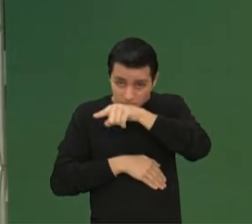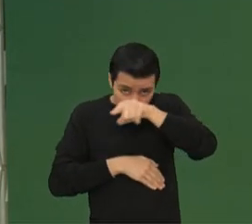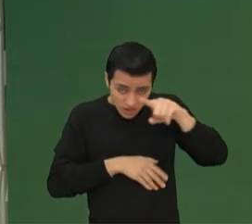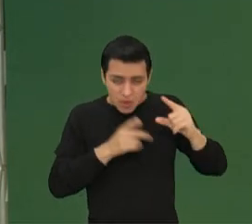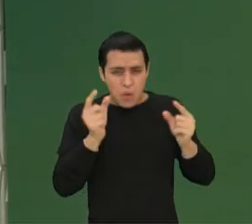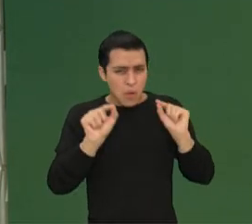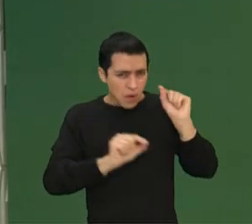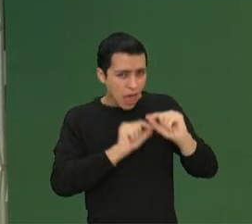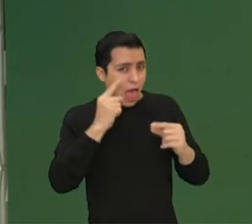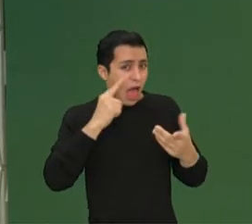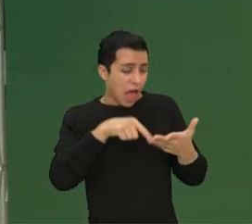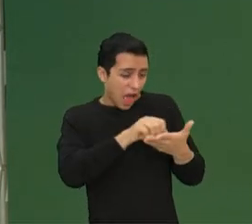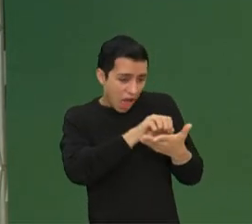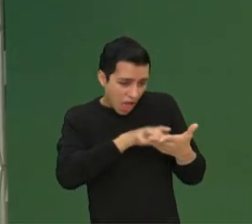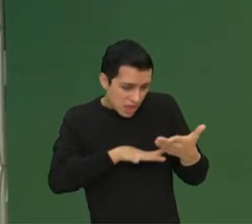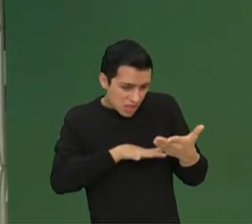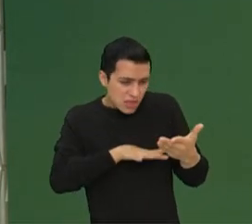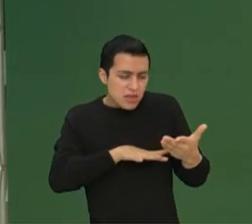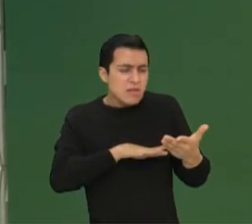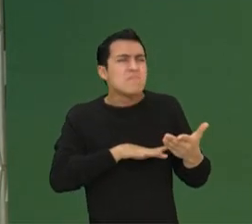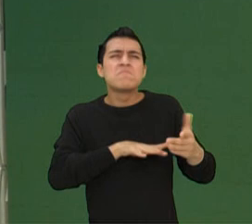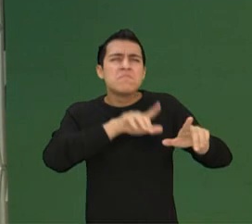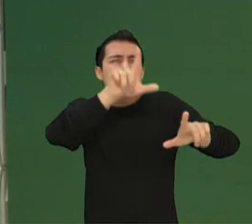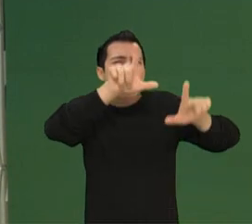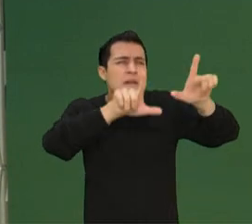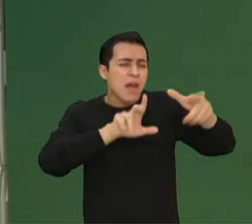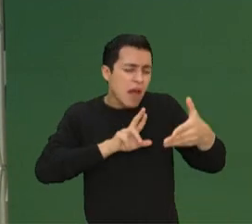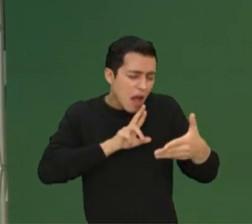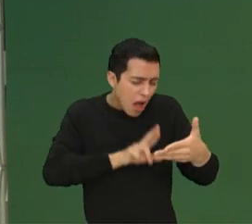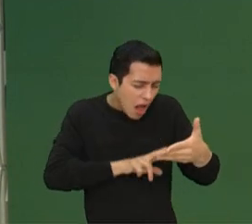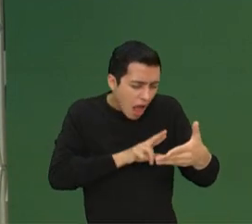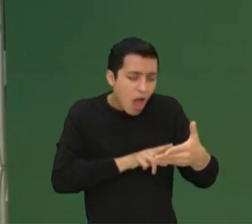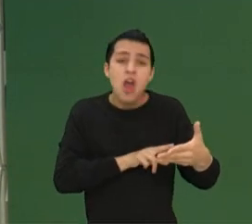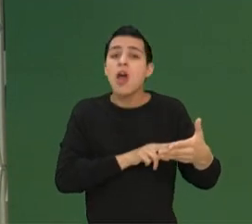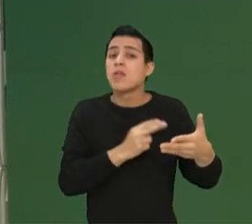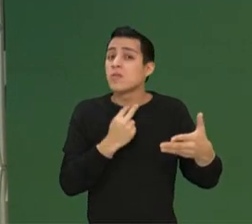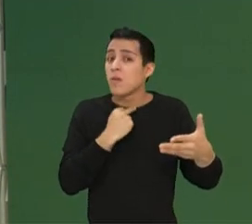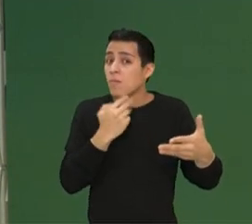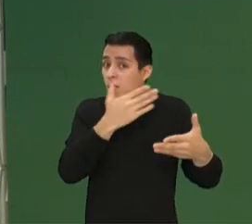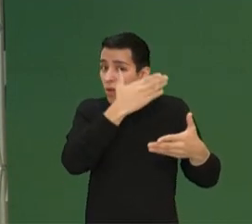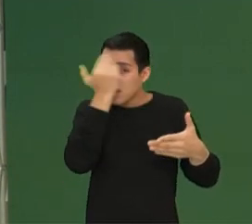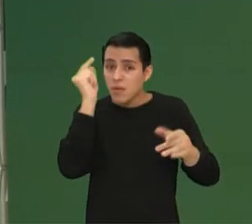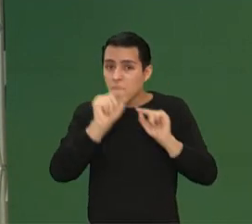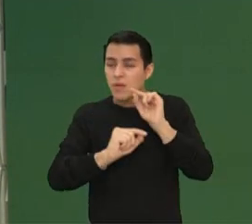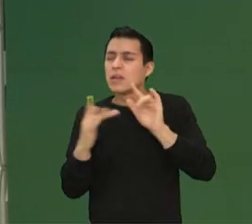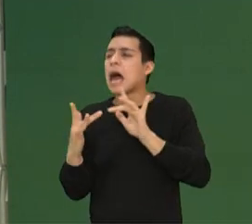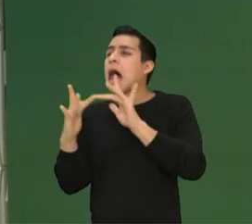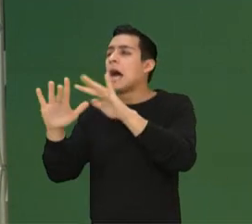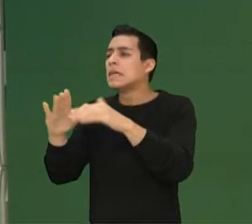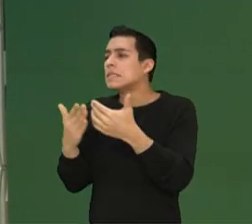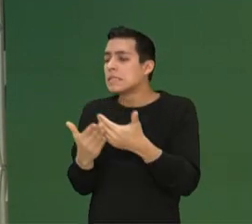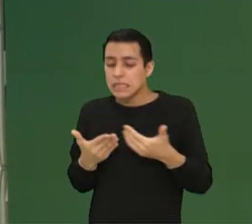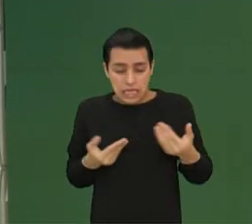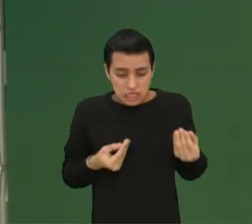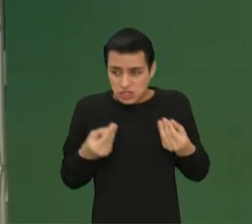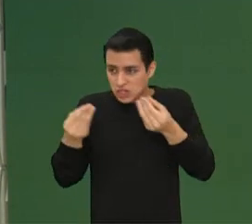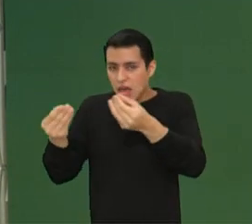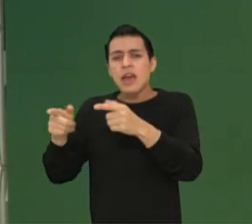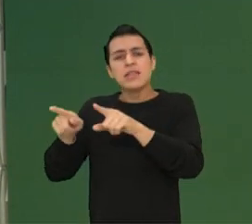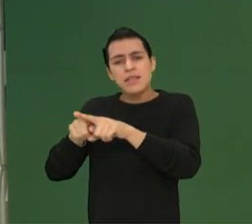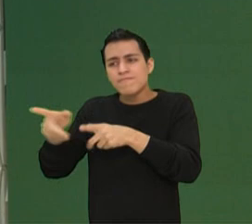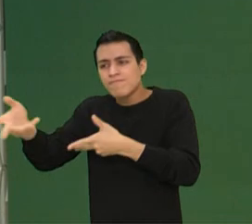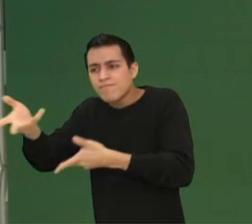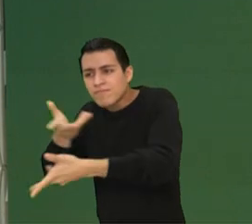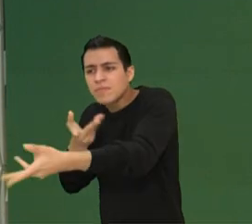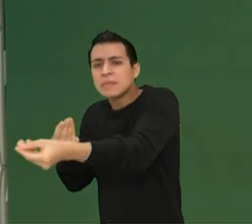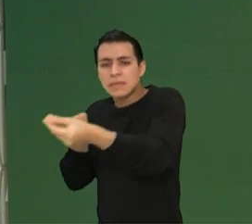as atividades através da televisão, não deixe de entrar em contato com o seu colégio para retirar a